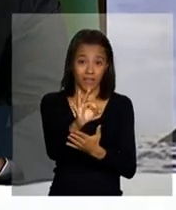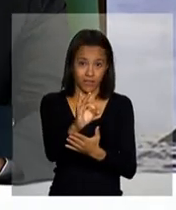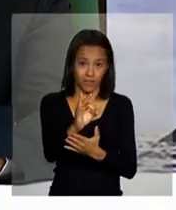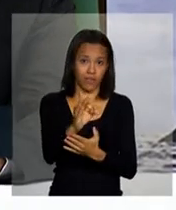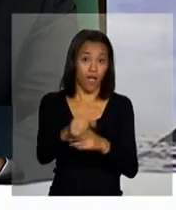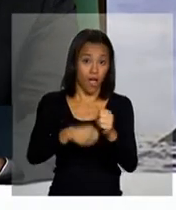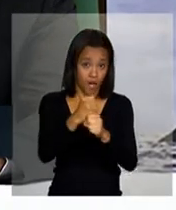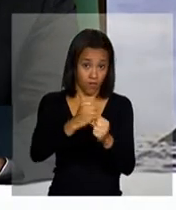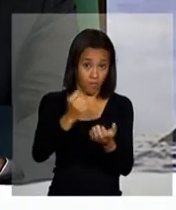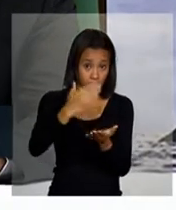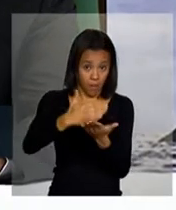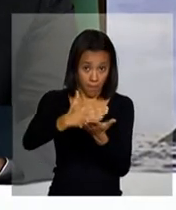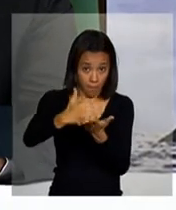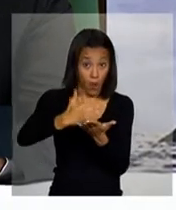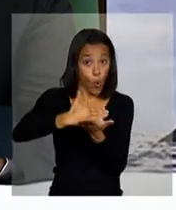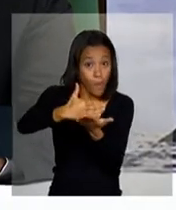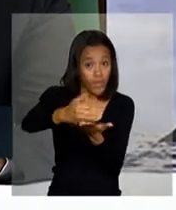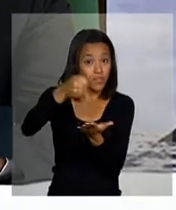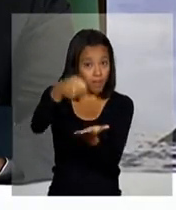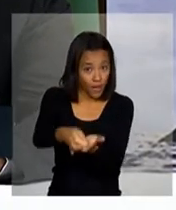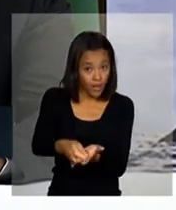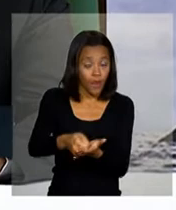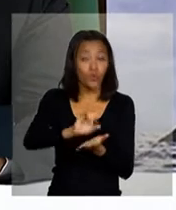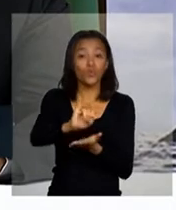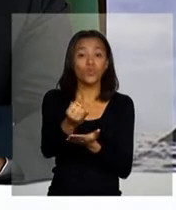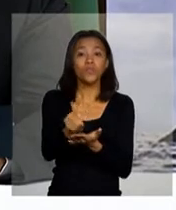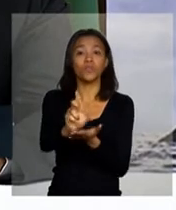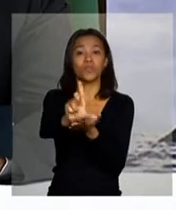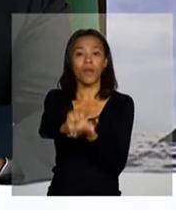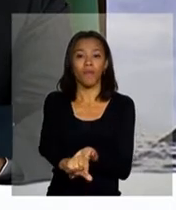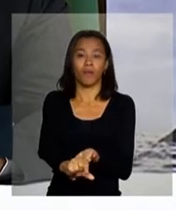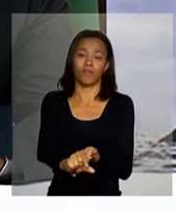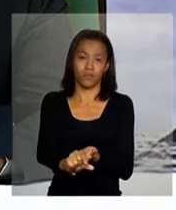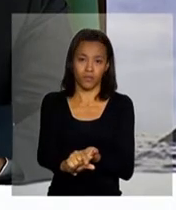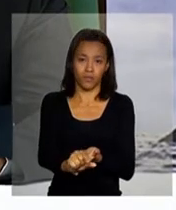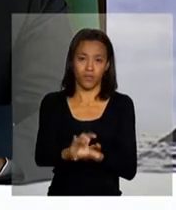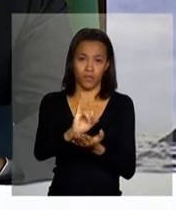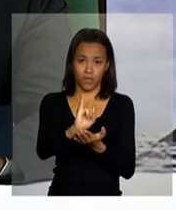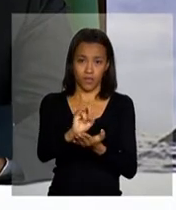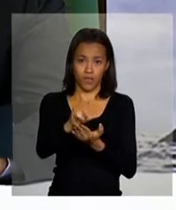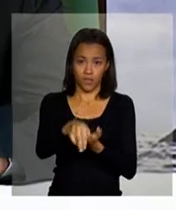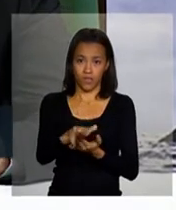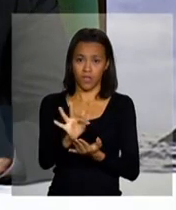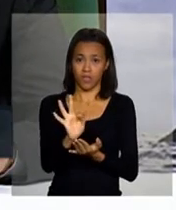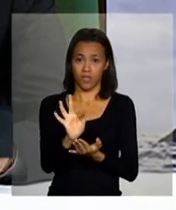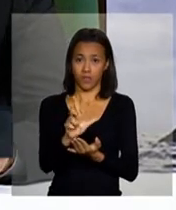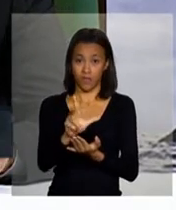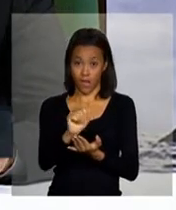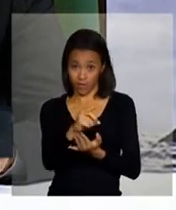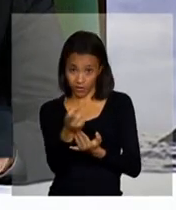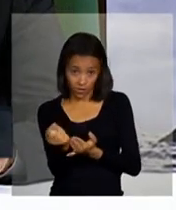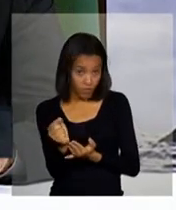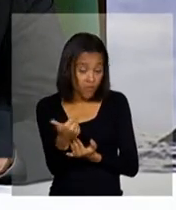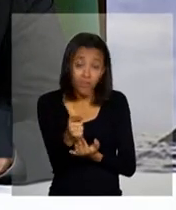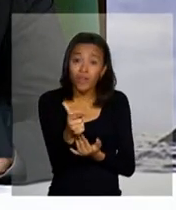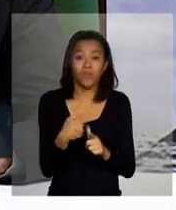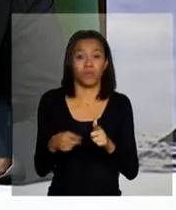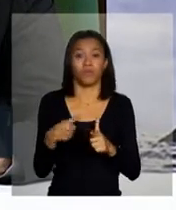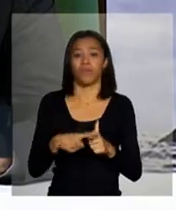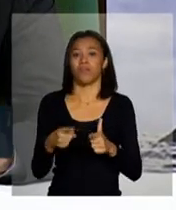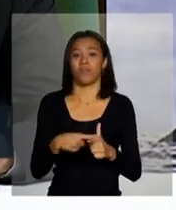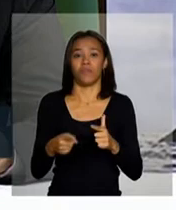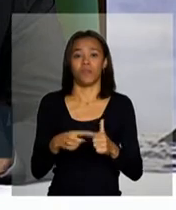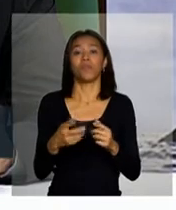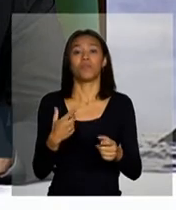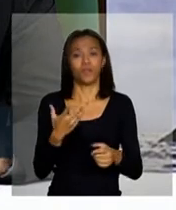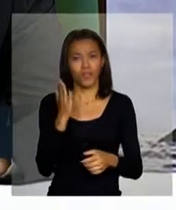quando ele começar a pagar a prestação dele, cujos juros é abaixo da inflação, ele já não vai ter problema. Porque